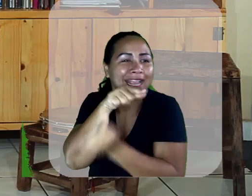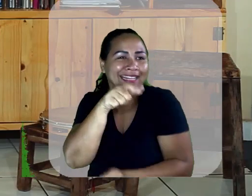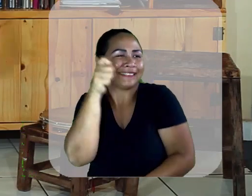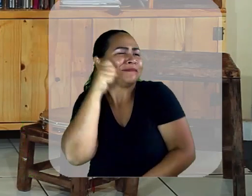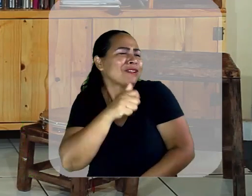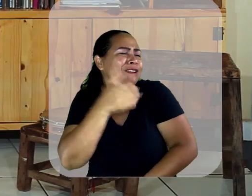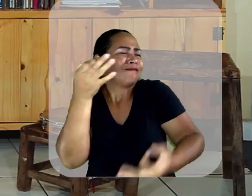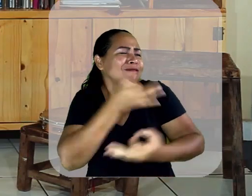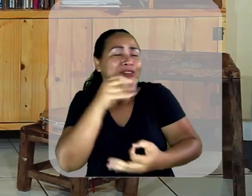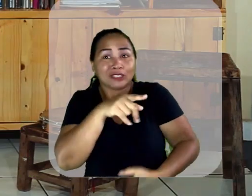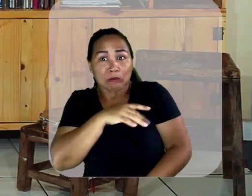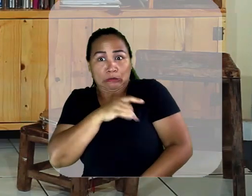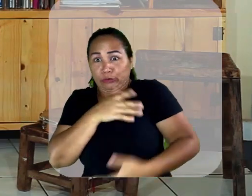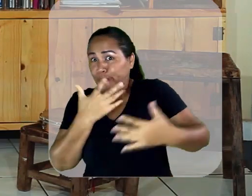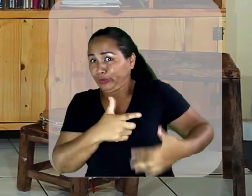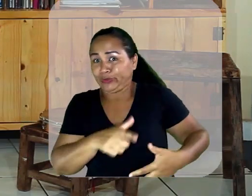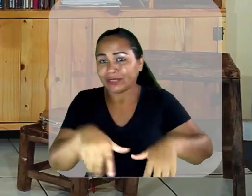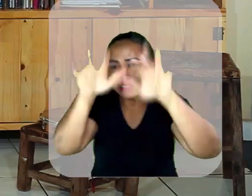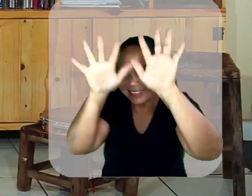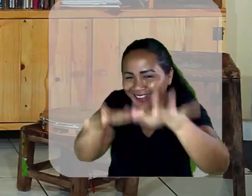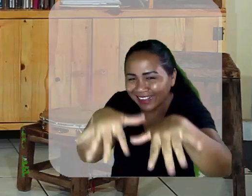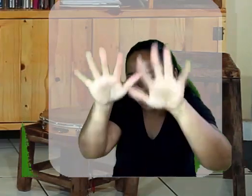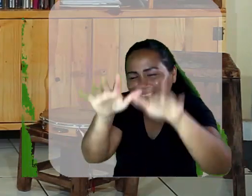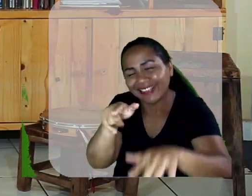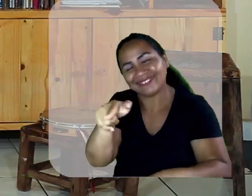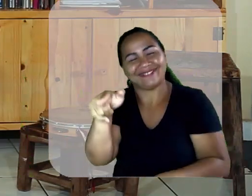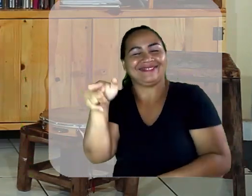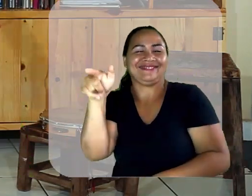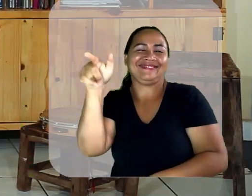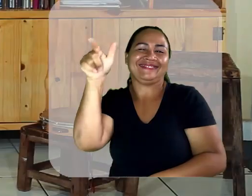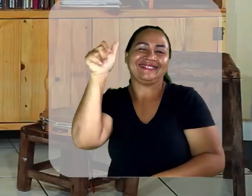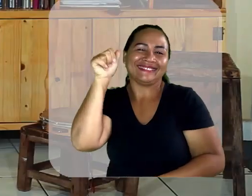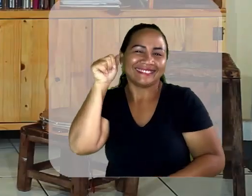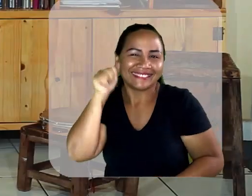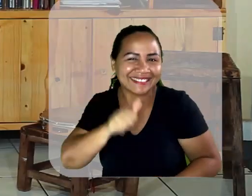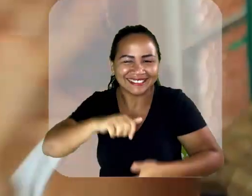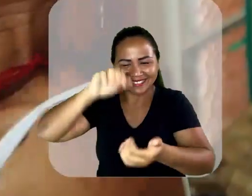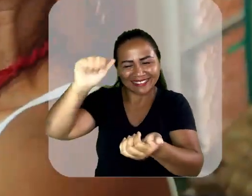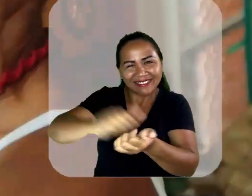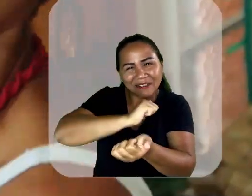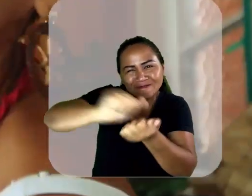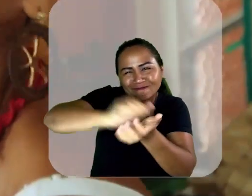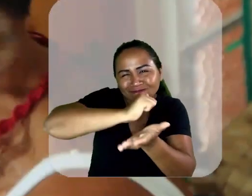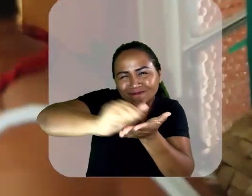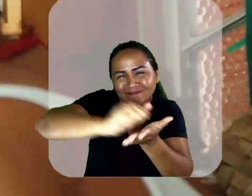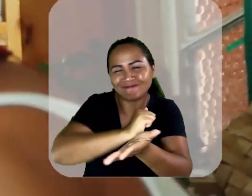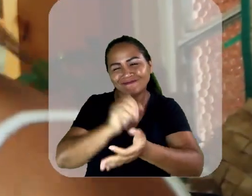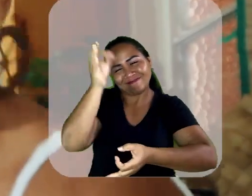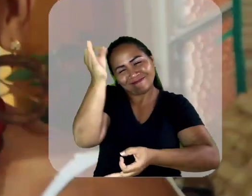medo. Louvo Raimunda do Brejo, cacimbada de desejo. Louvo Rita